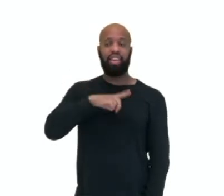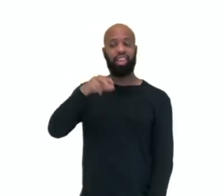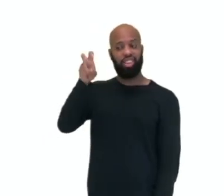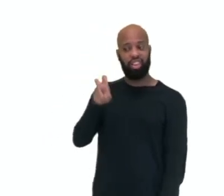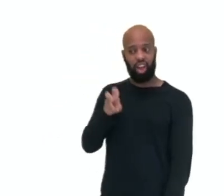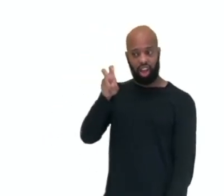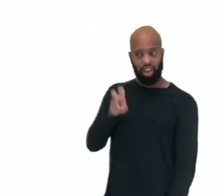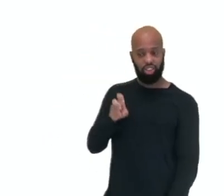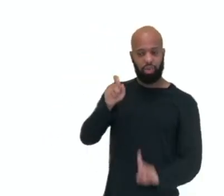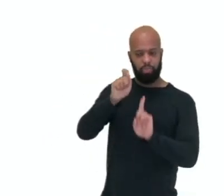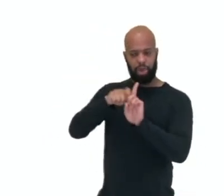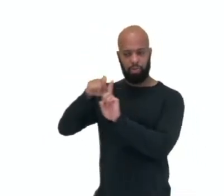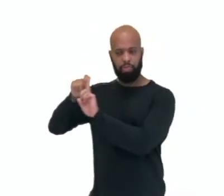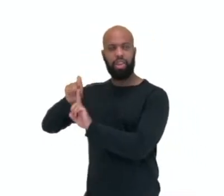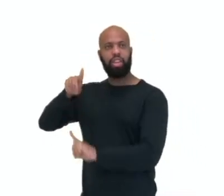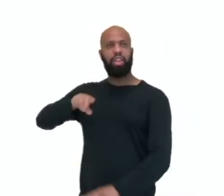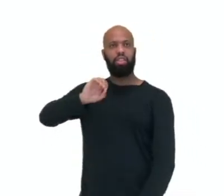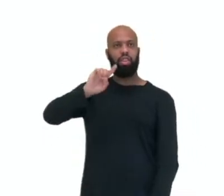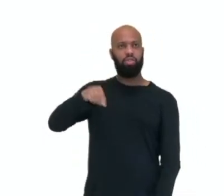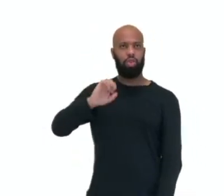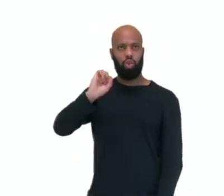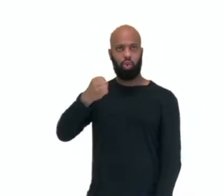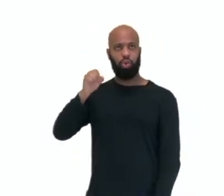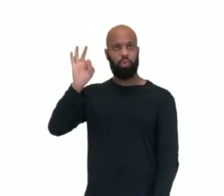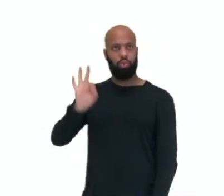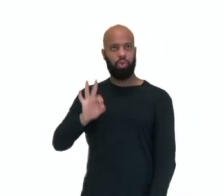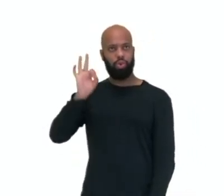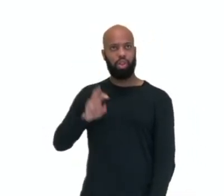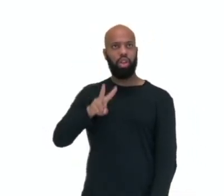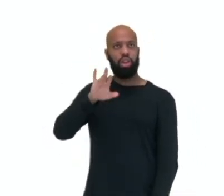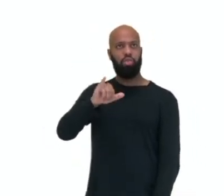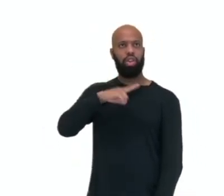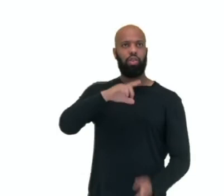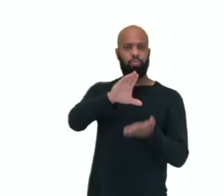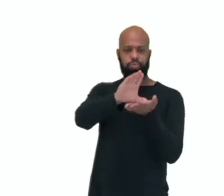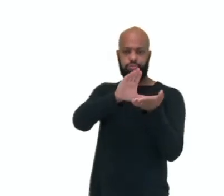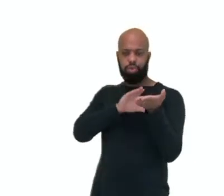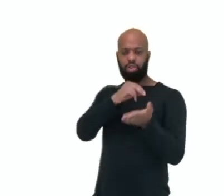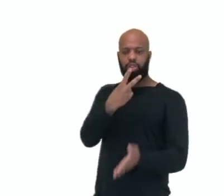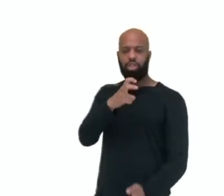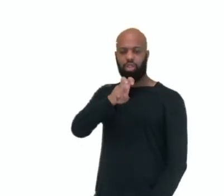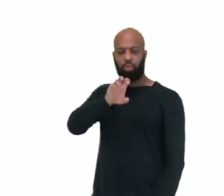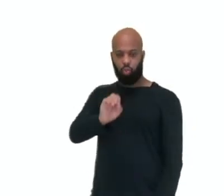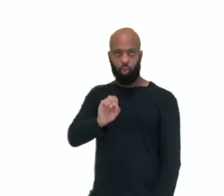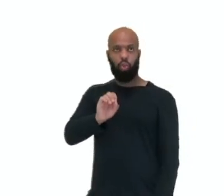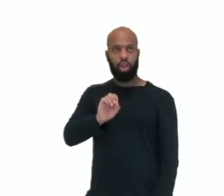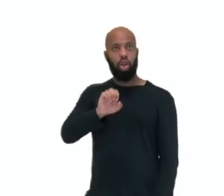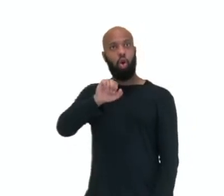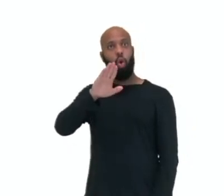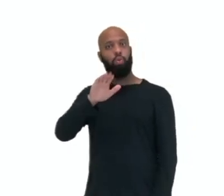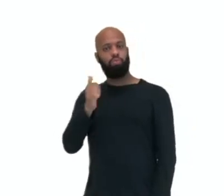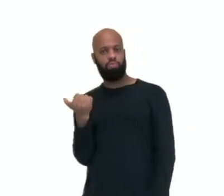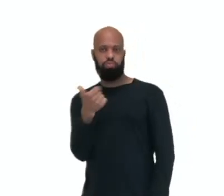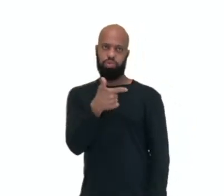de 0,8% resulta em um montante de 250 ou mais.